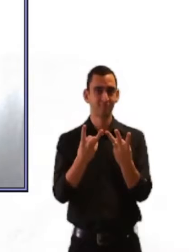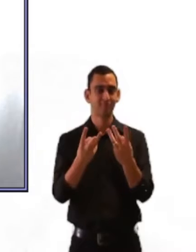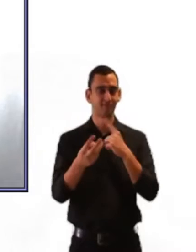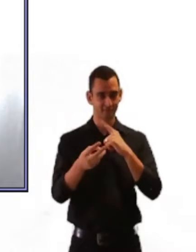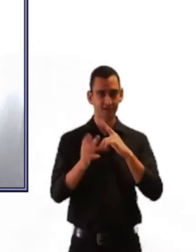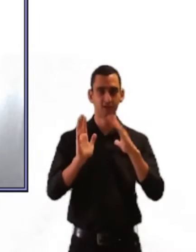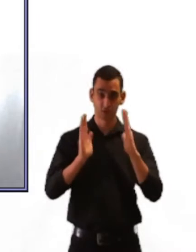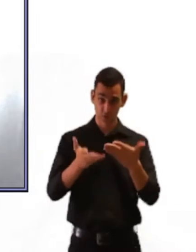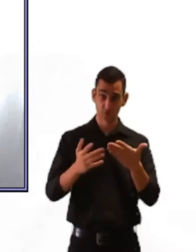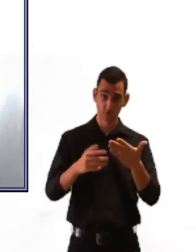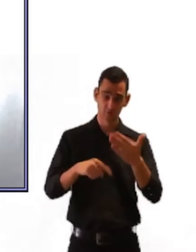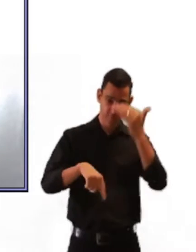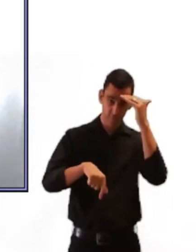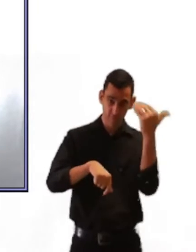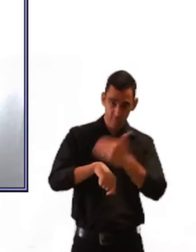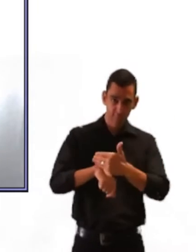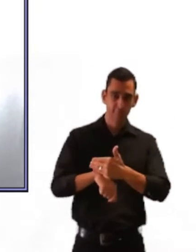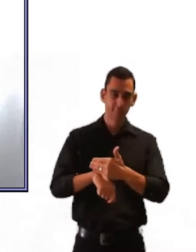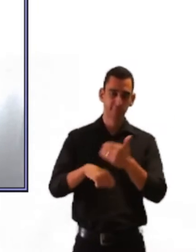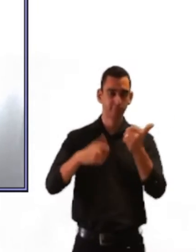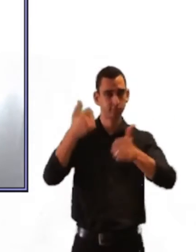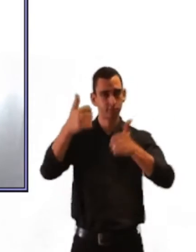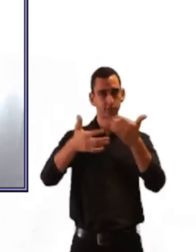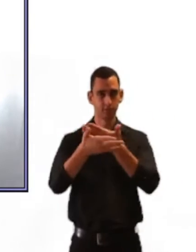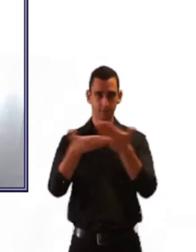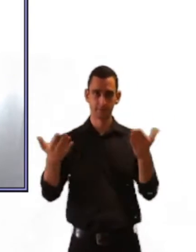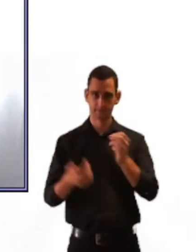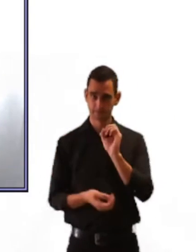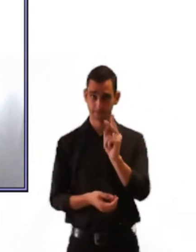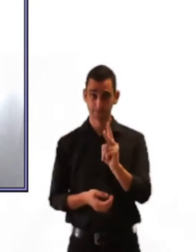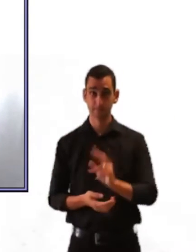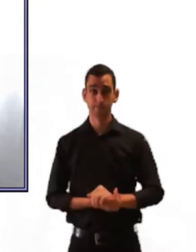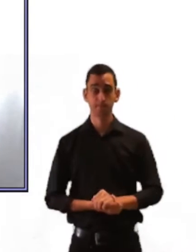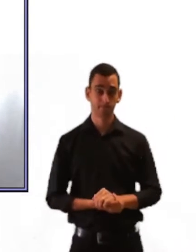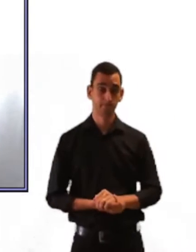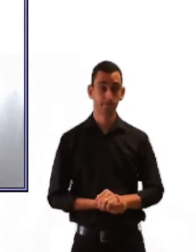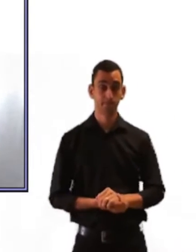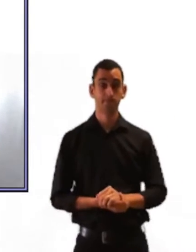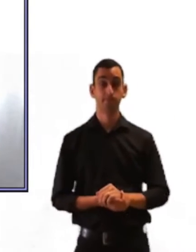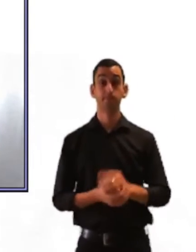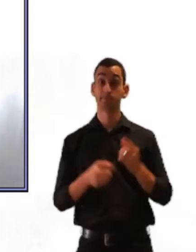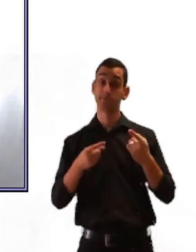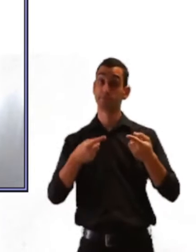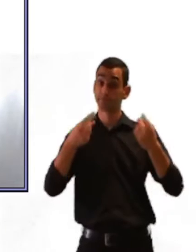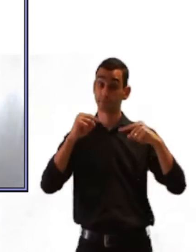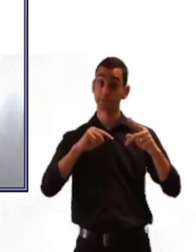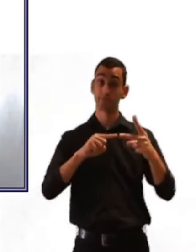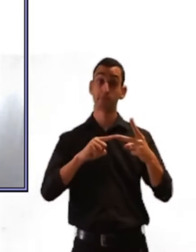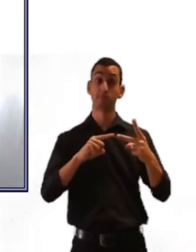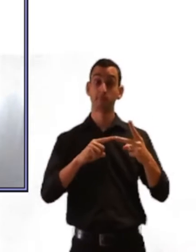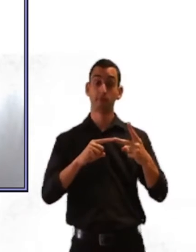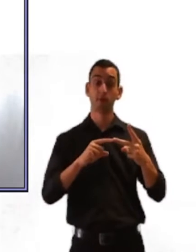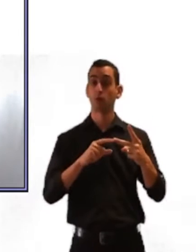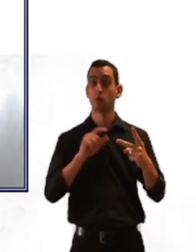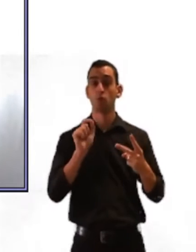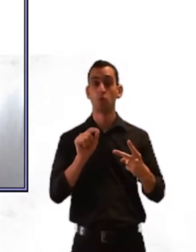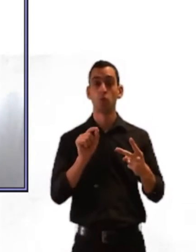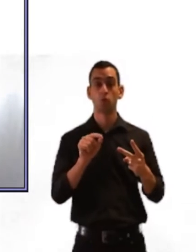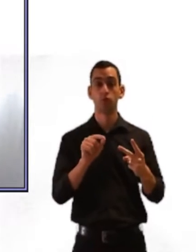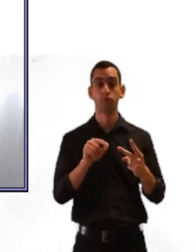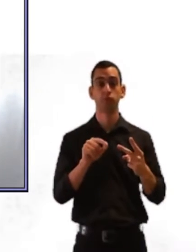que eu considero mais relevantes justamente para problematizar. Um outro ponto, né? Que